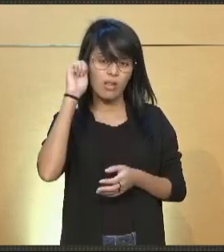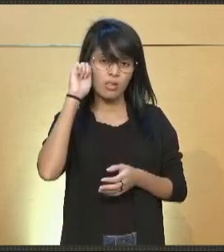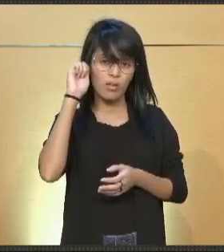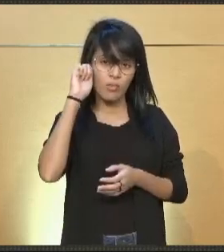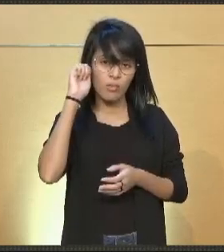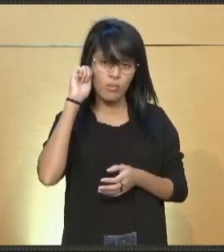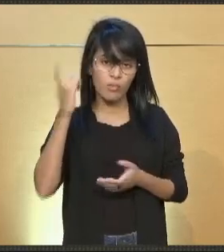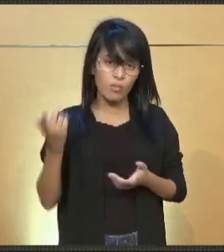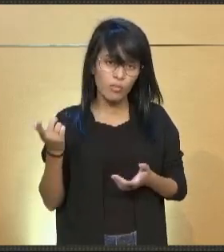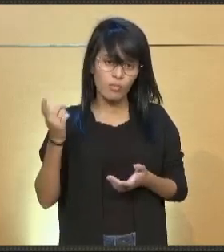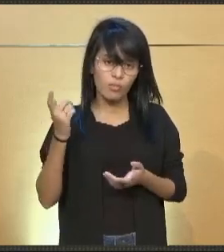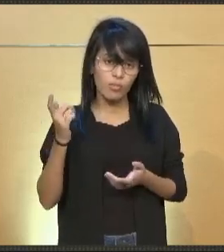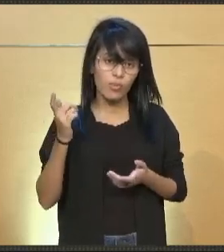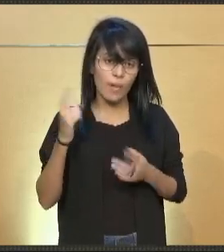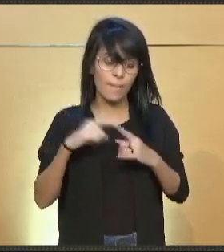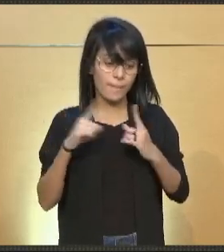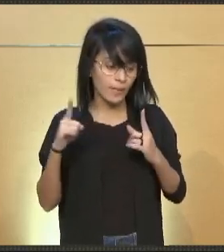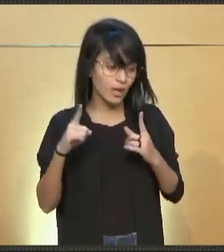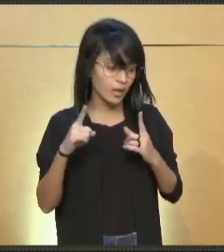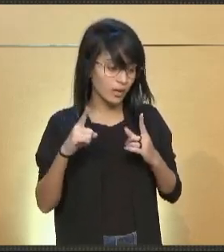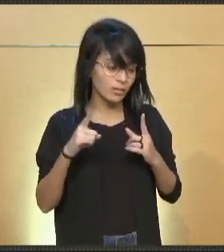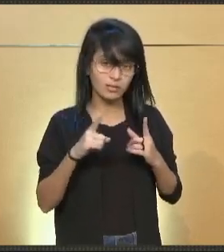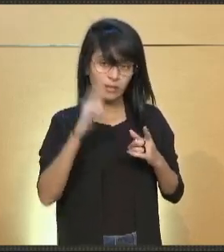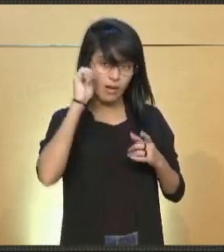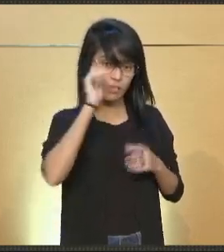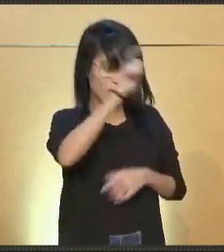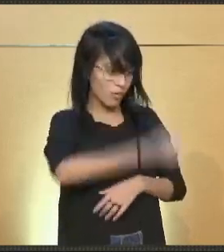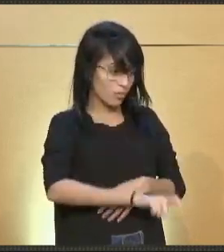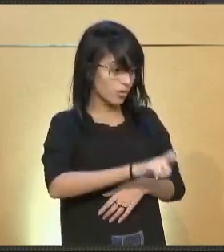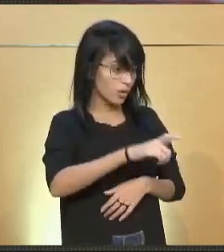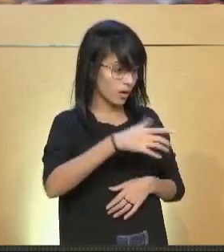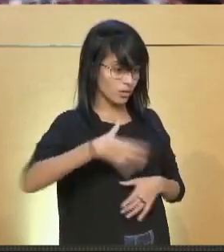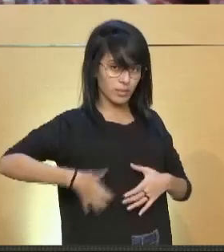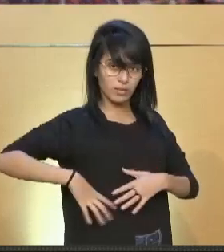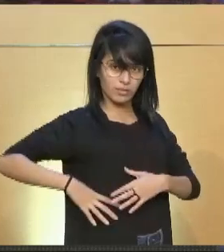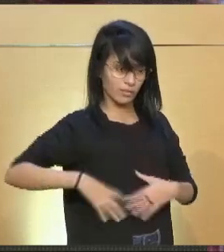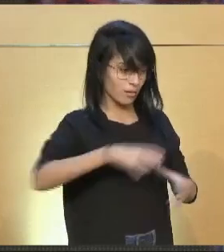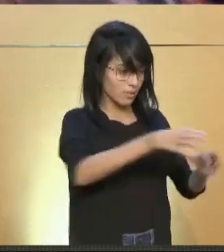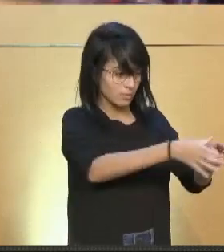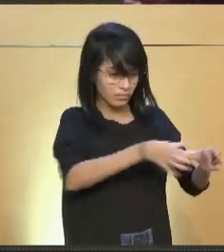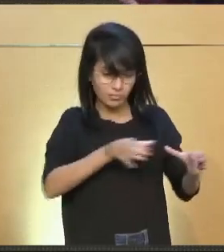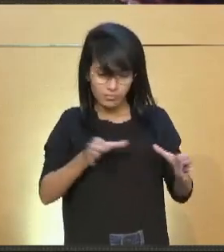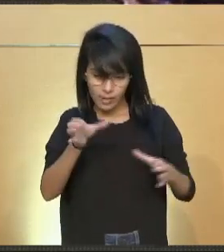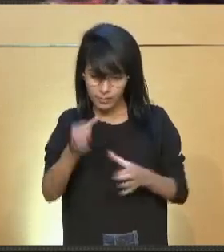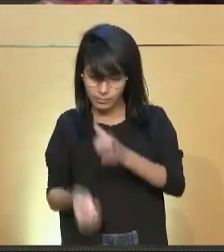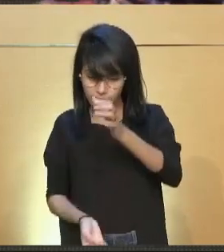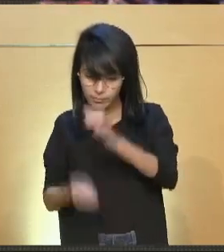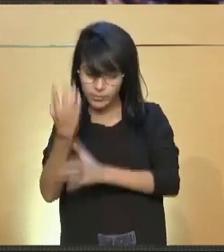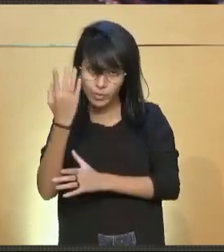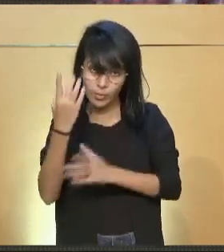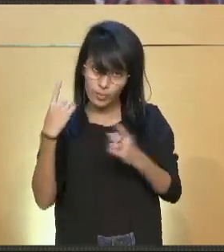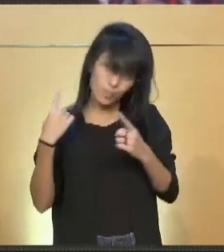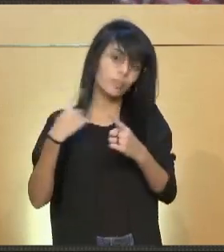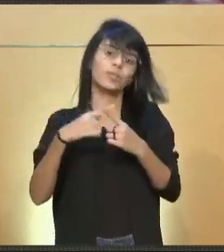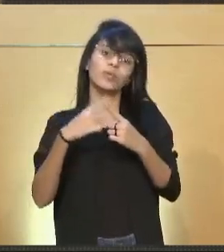Mas Deus de Adão tira o que era necessário para a partir dele formar outro ser, porque era um, para que esse um